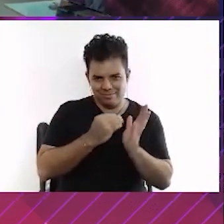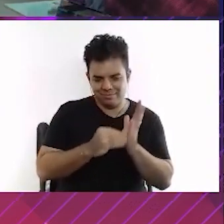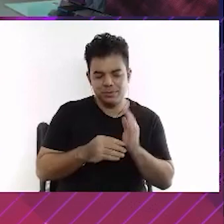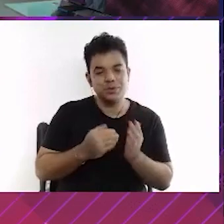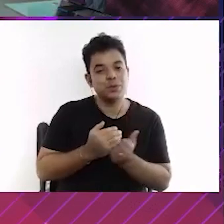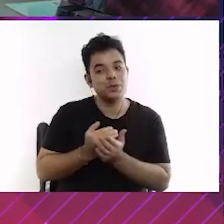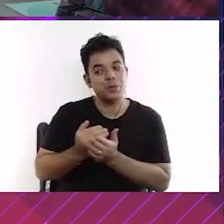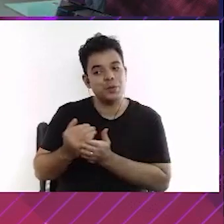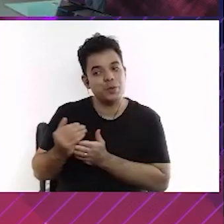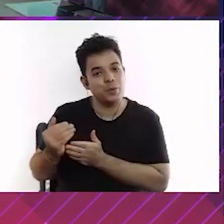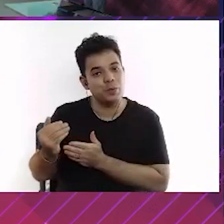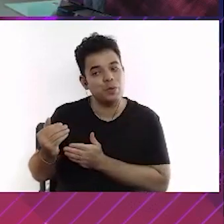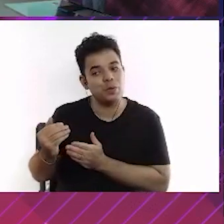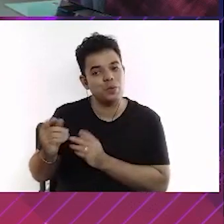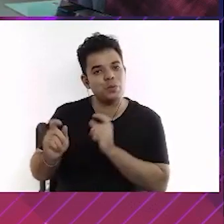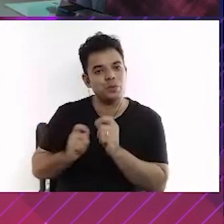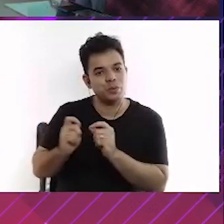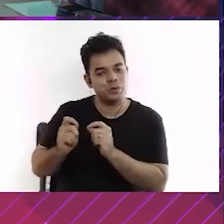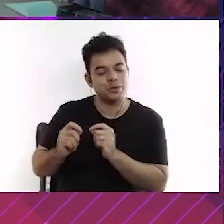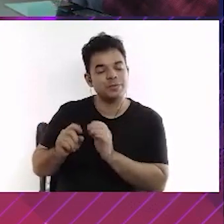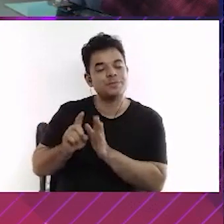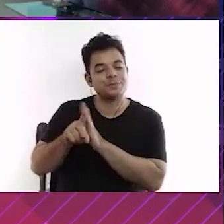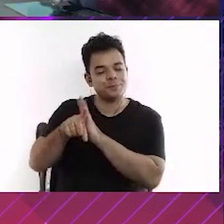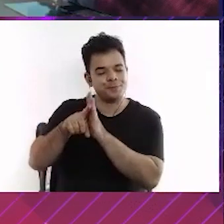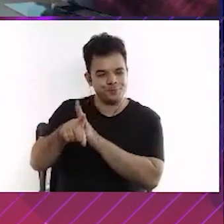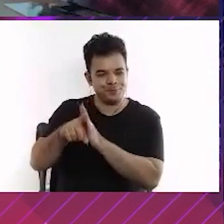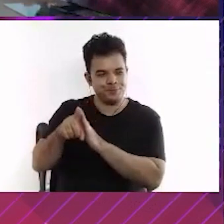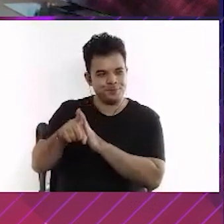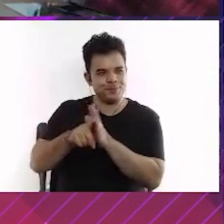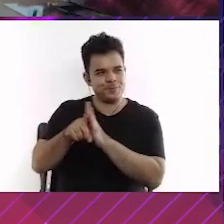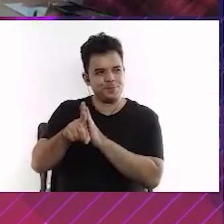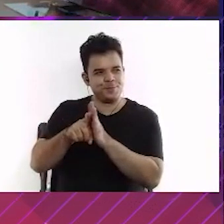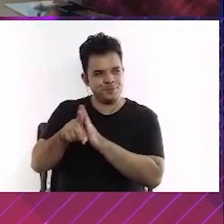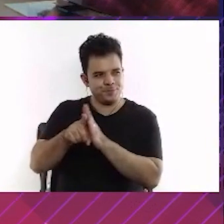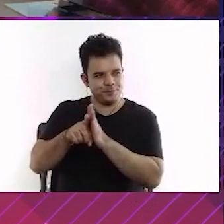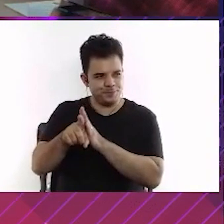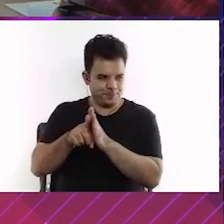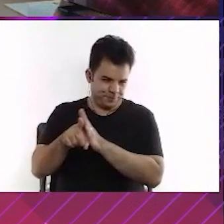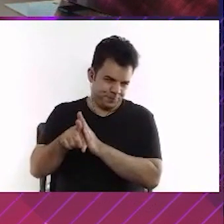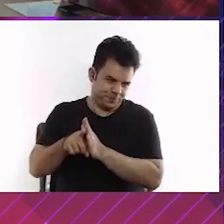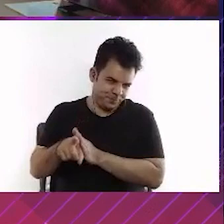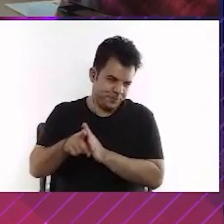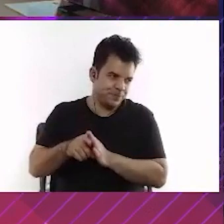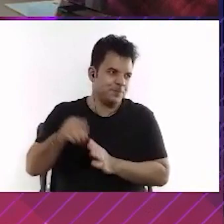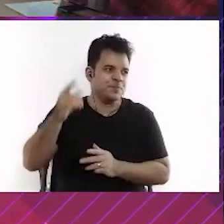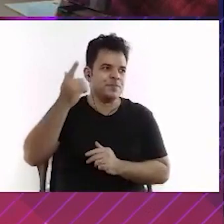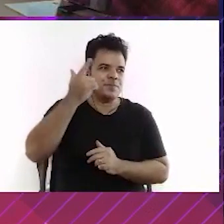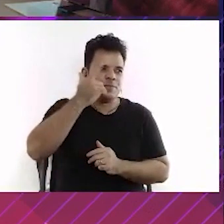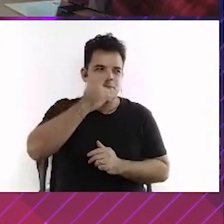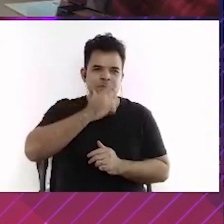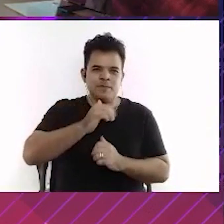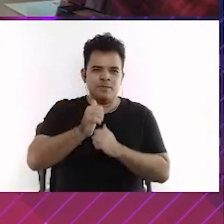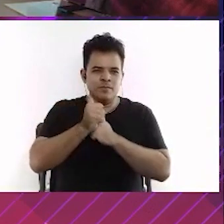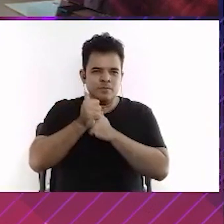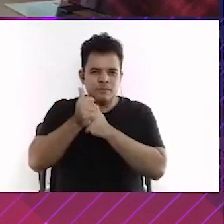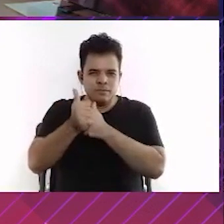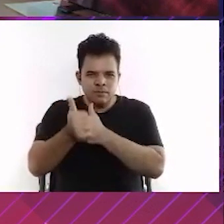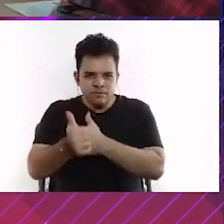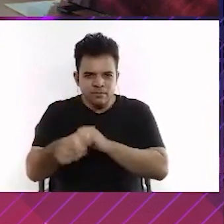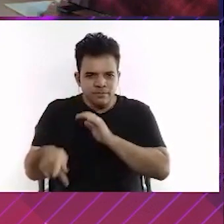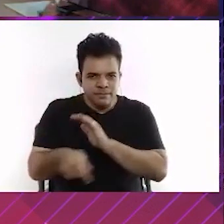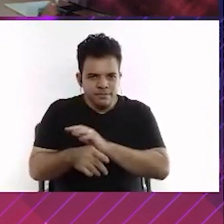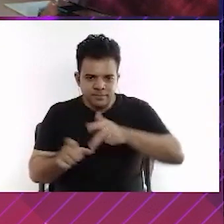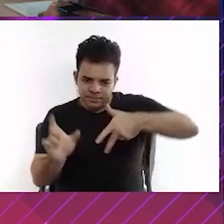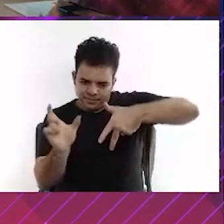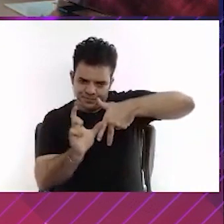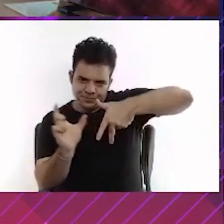Iniciamos com a pesquisa, né? Então, conseguimos traçar um mapa de stakeholders, fazer uma matriz